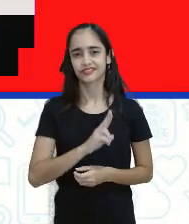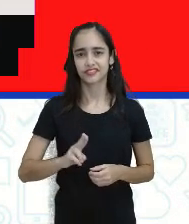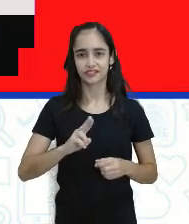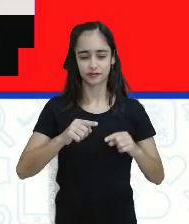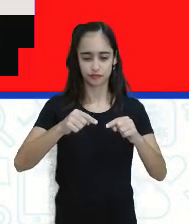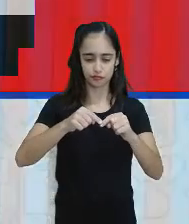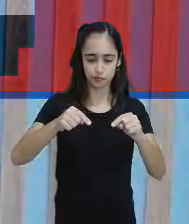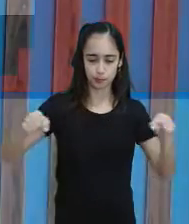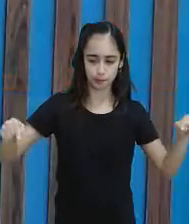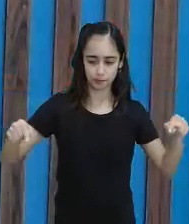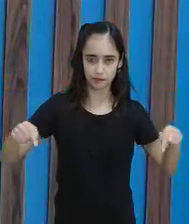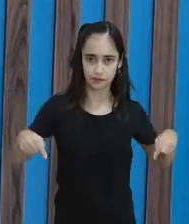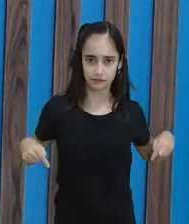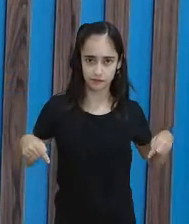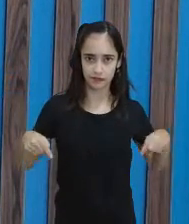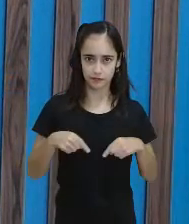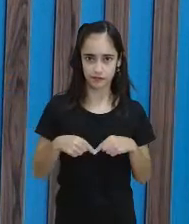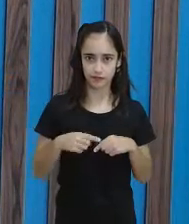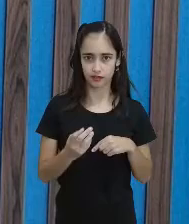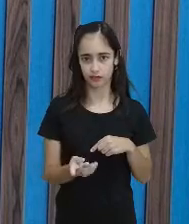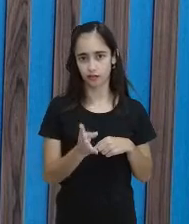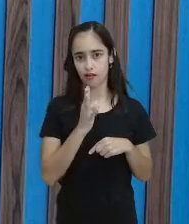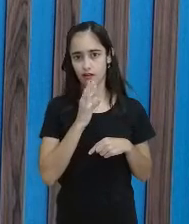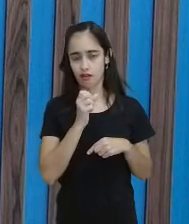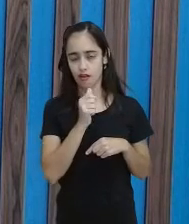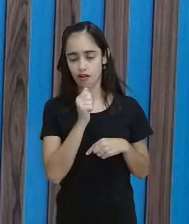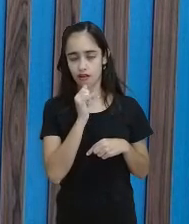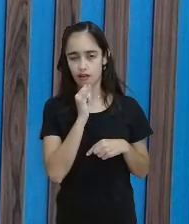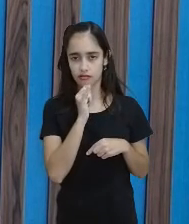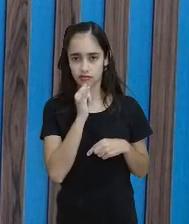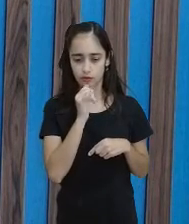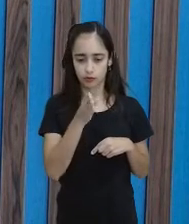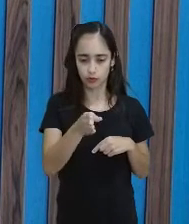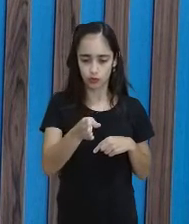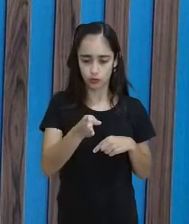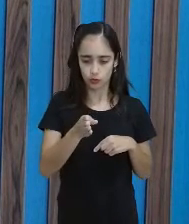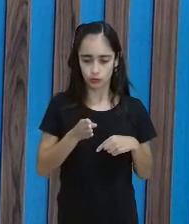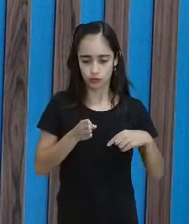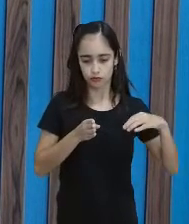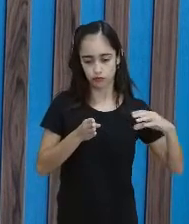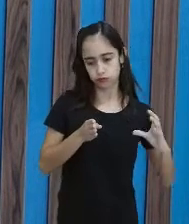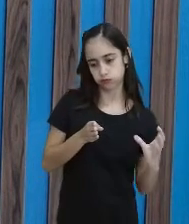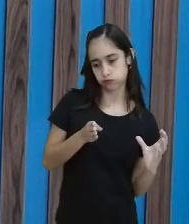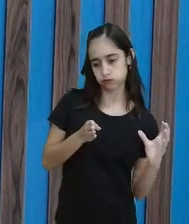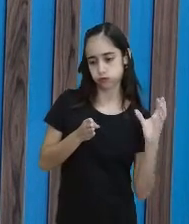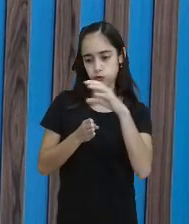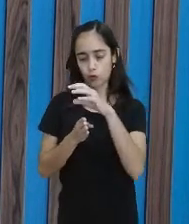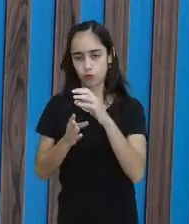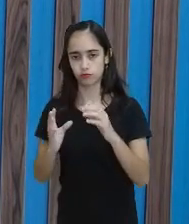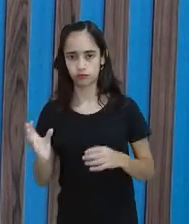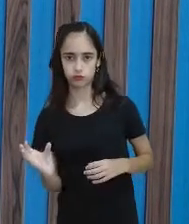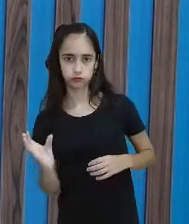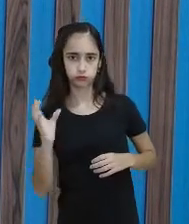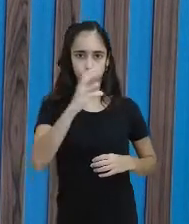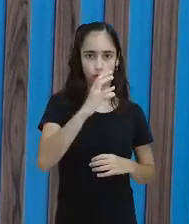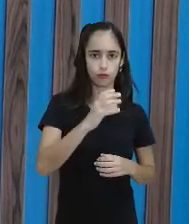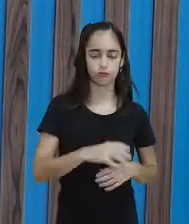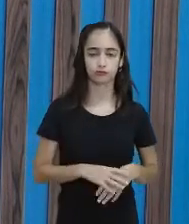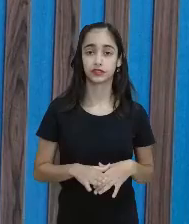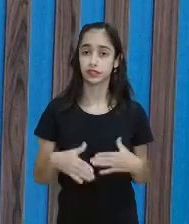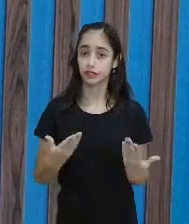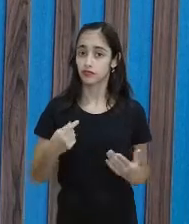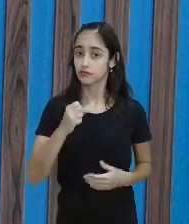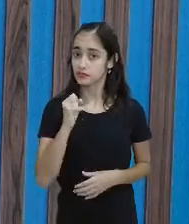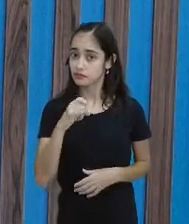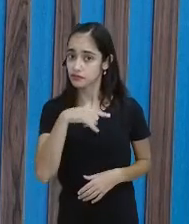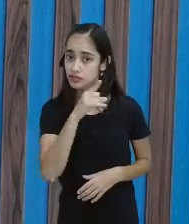adversária. E aí, se você já pensou no voleibol, né, que é o nosso conteúdo de hoje, aí você pensa, professor, realmente,